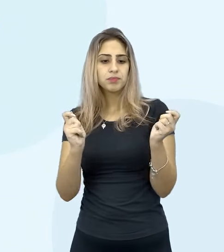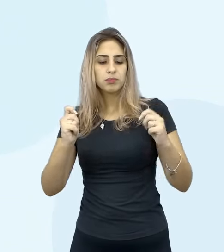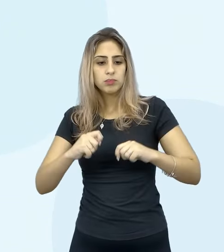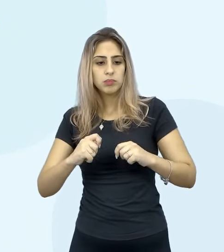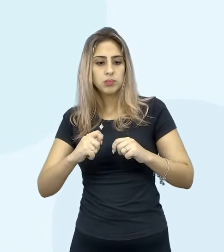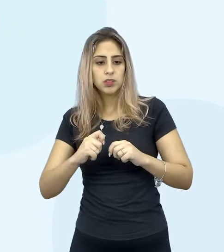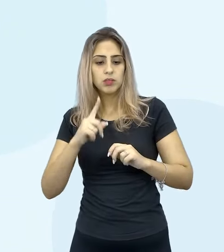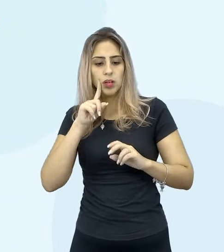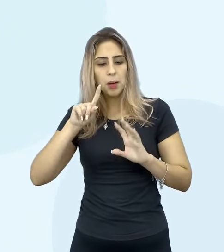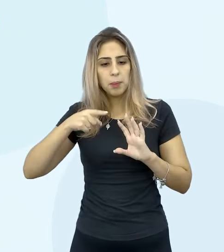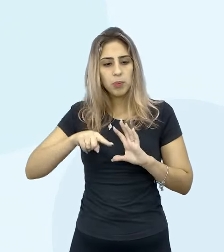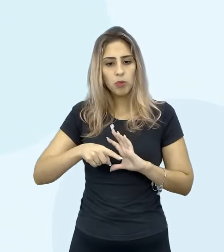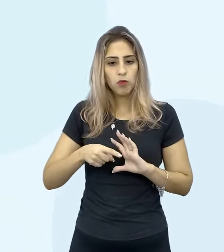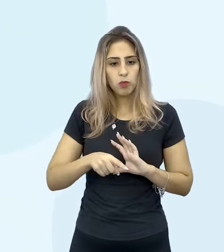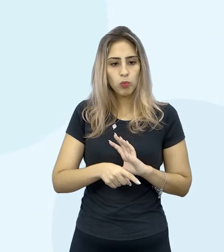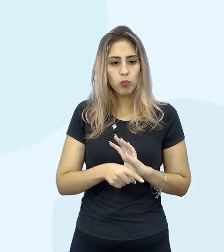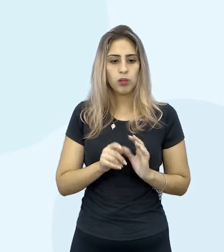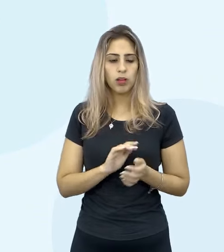ampliar e aprofundar.